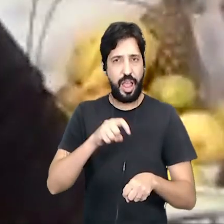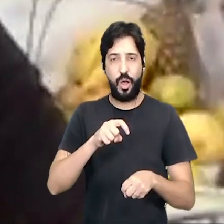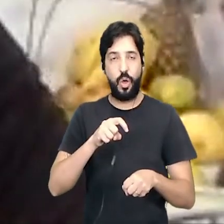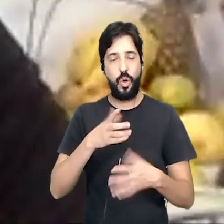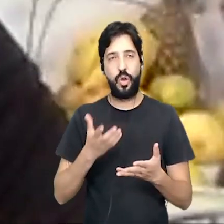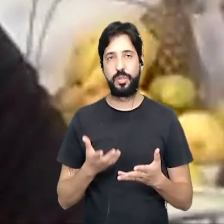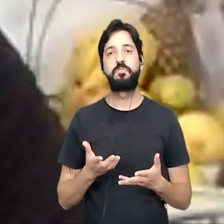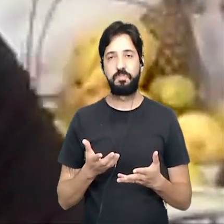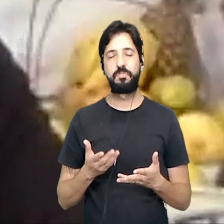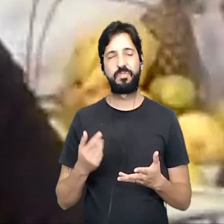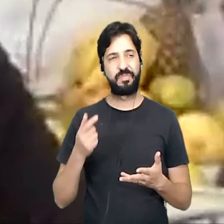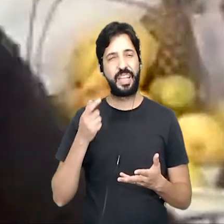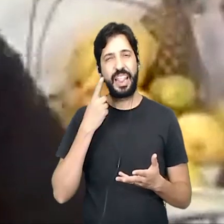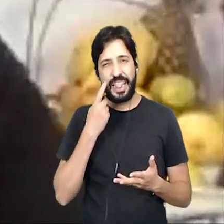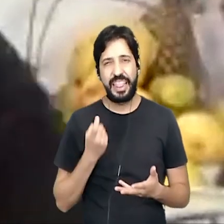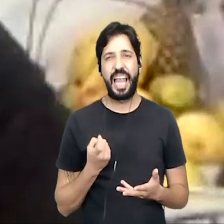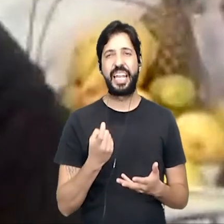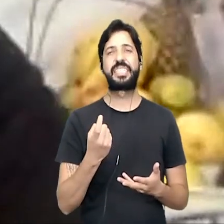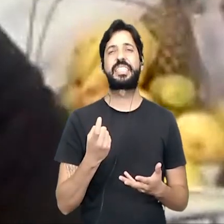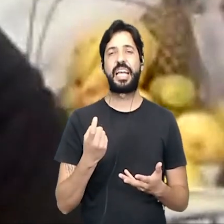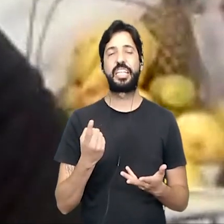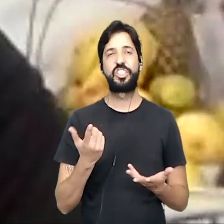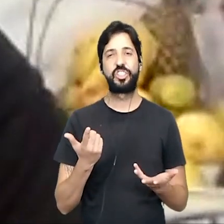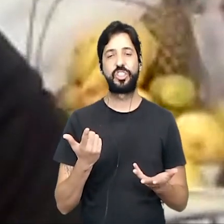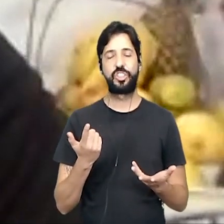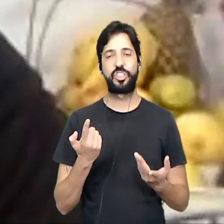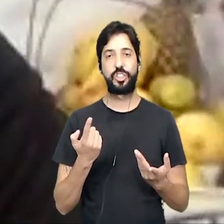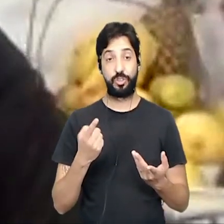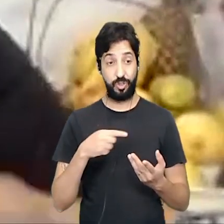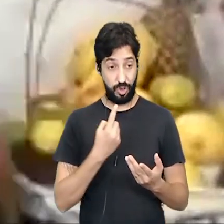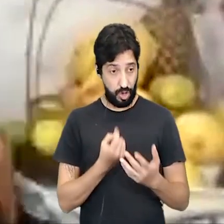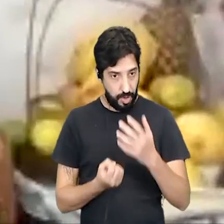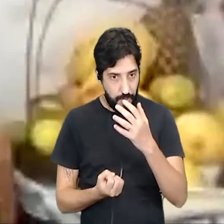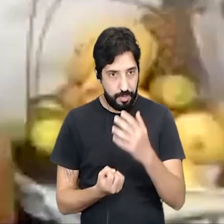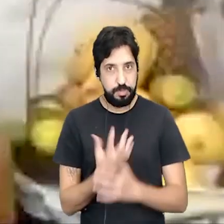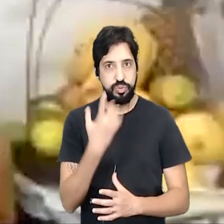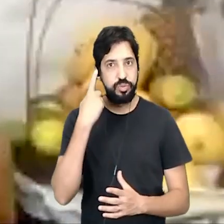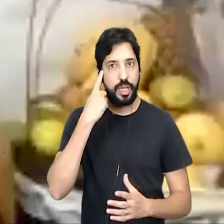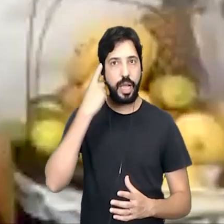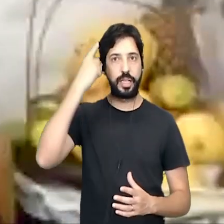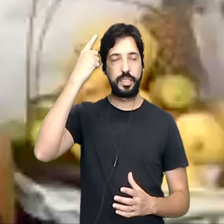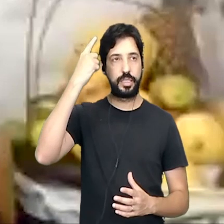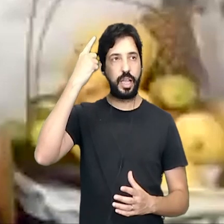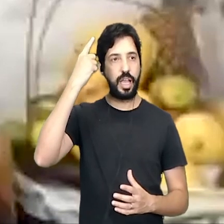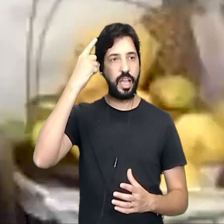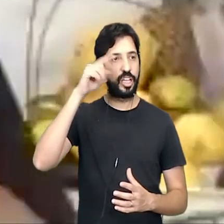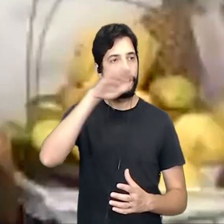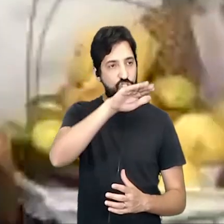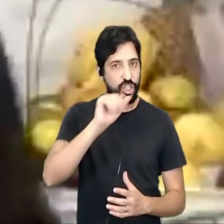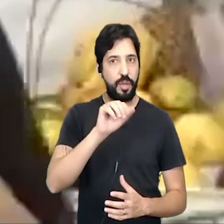momento, topou. E assim, eu acho muito interessante, porque a gente criou desde o início a